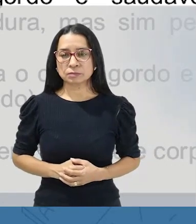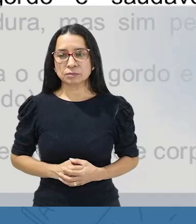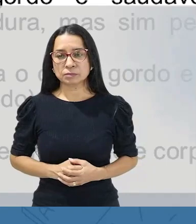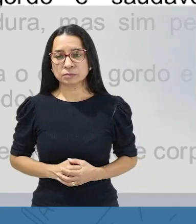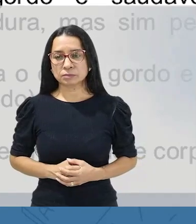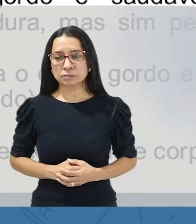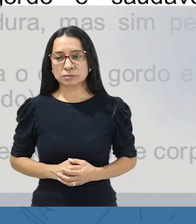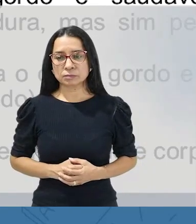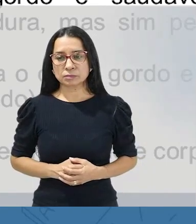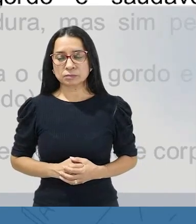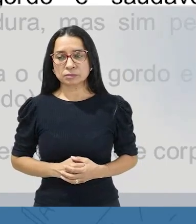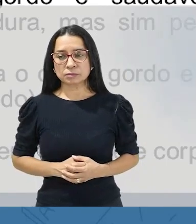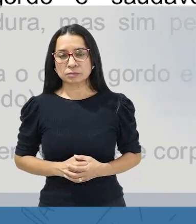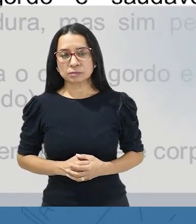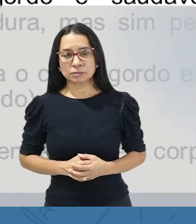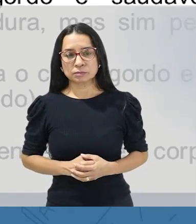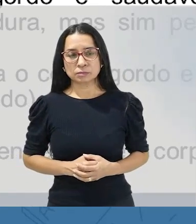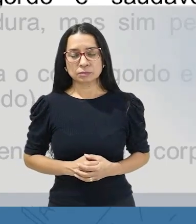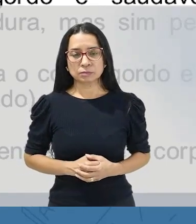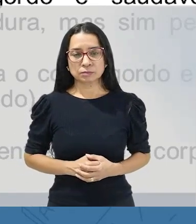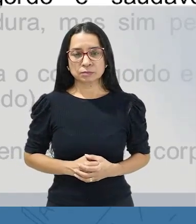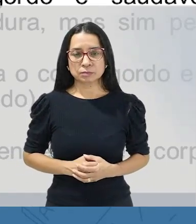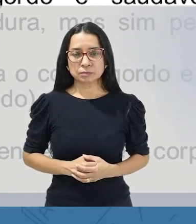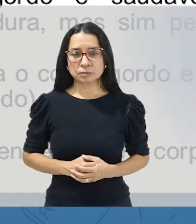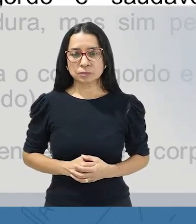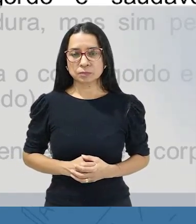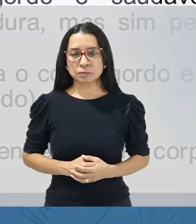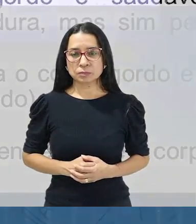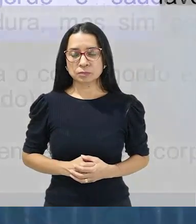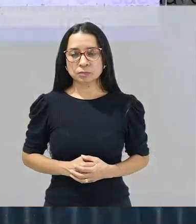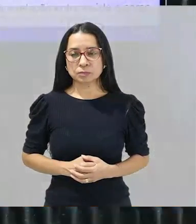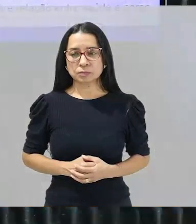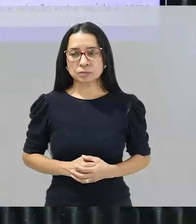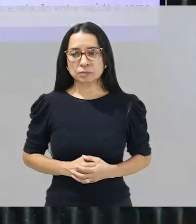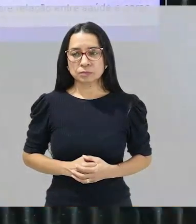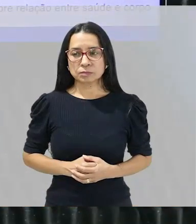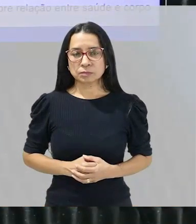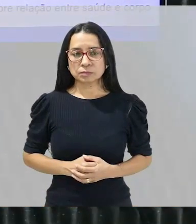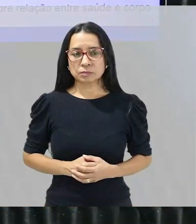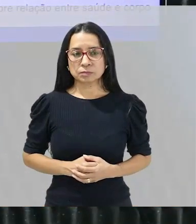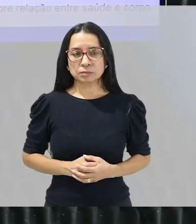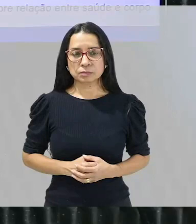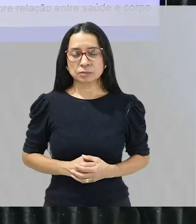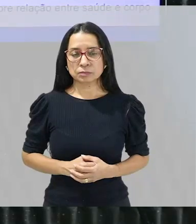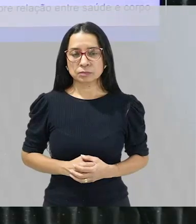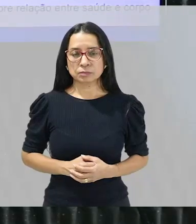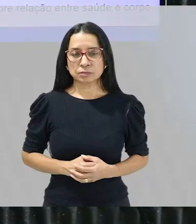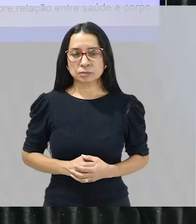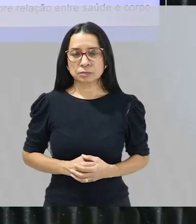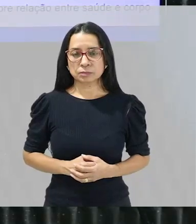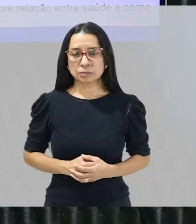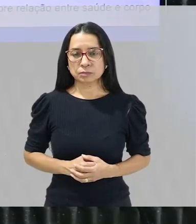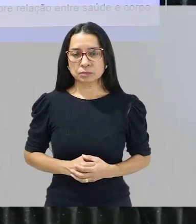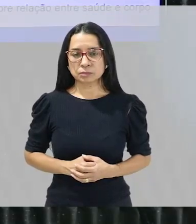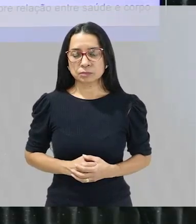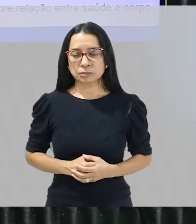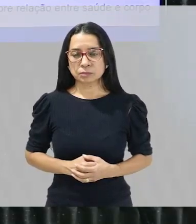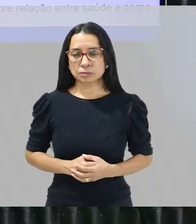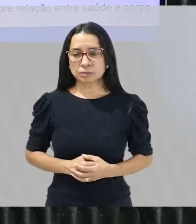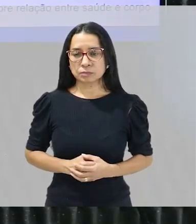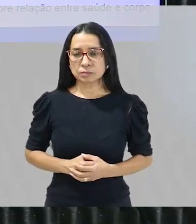sem saúde, um corpo estigmatizado pelo desvio, o desvio pelo excesso. Entretanto, como afirma a escritora Marli